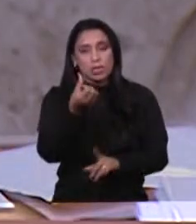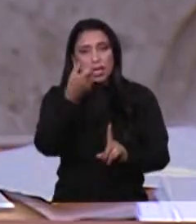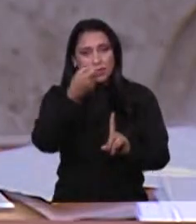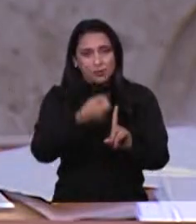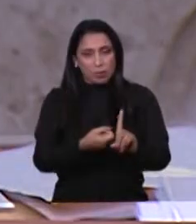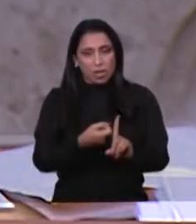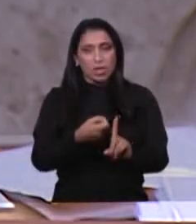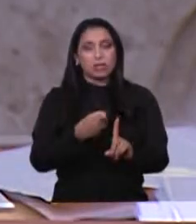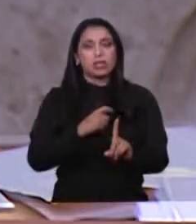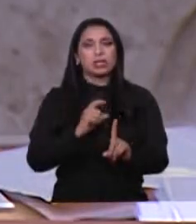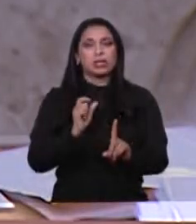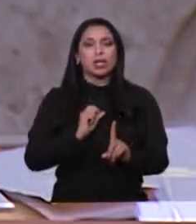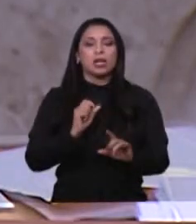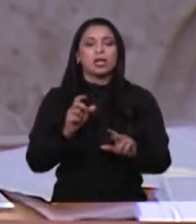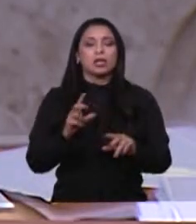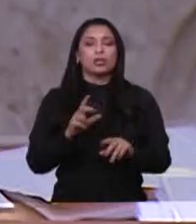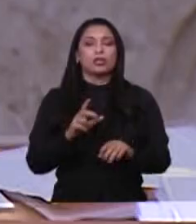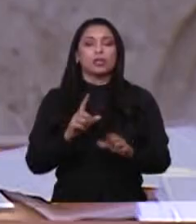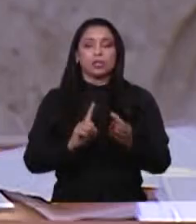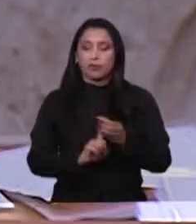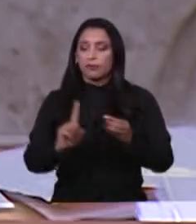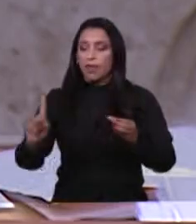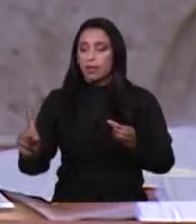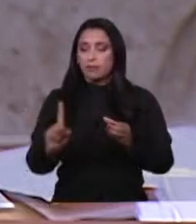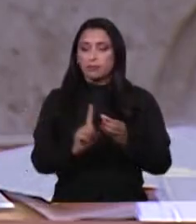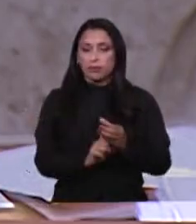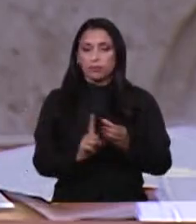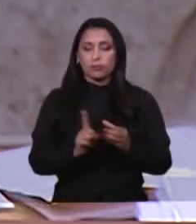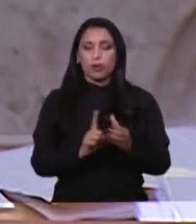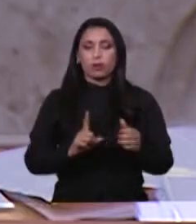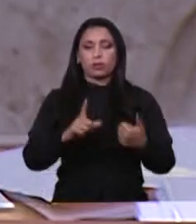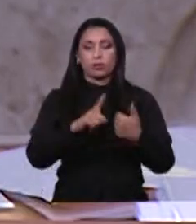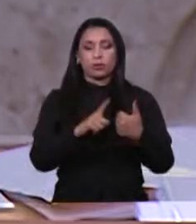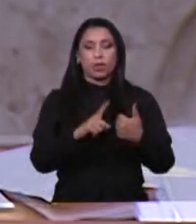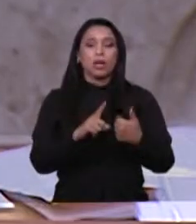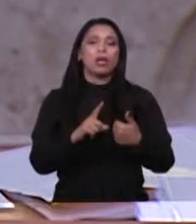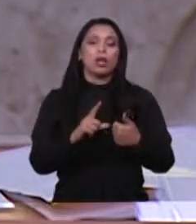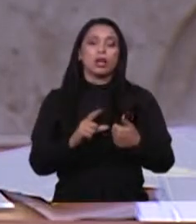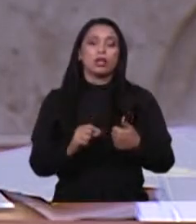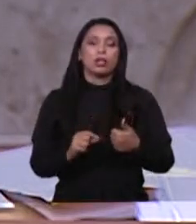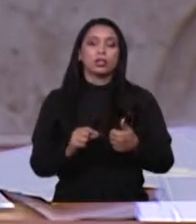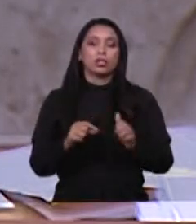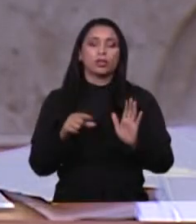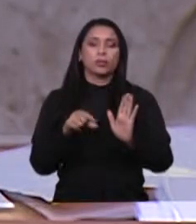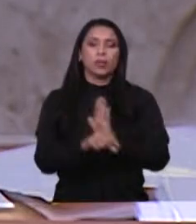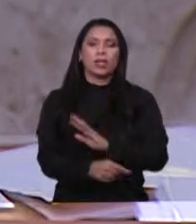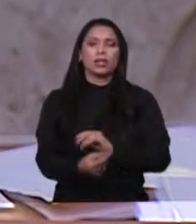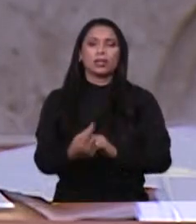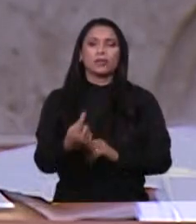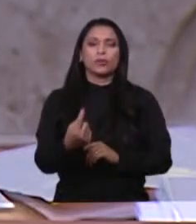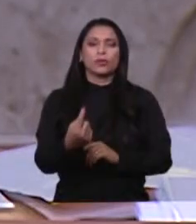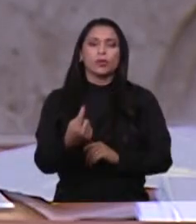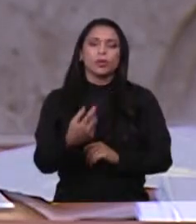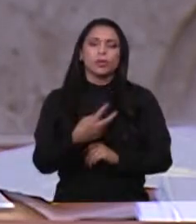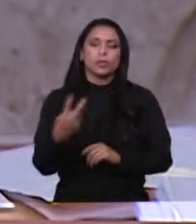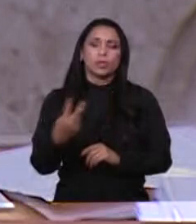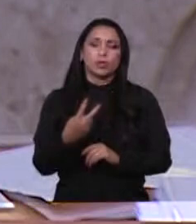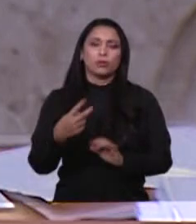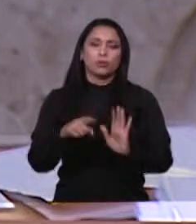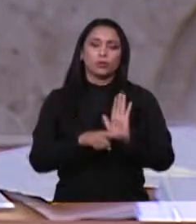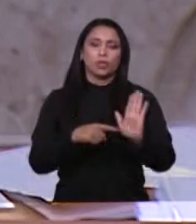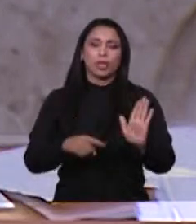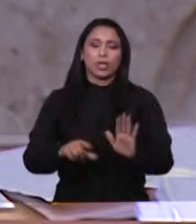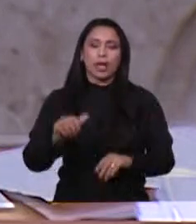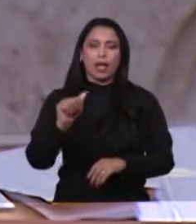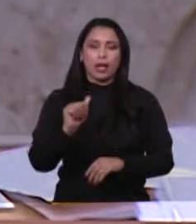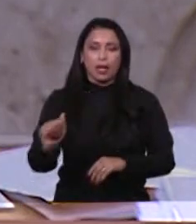nos termos do artigo 33, parágrafos 2º, a linha A, e 3º do